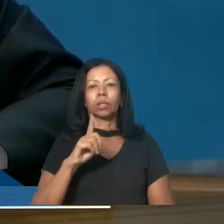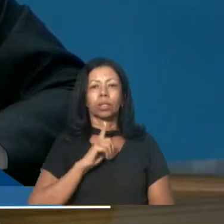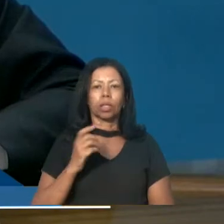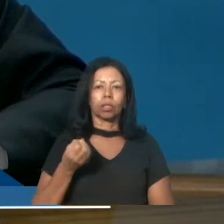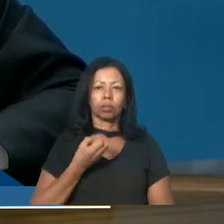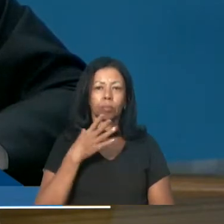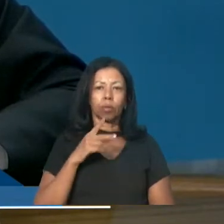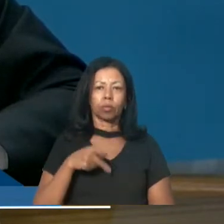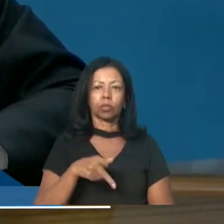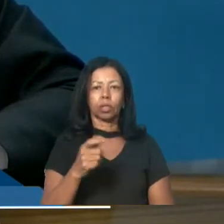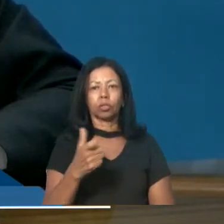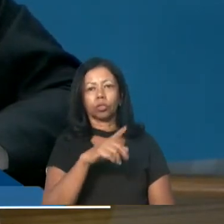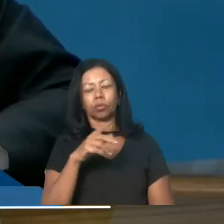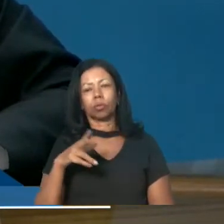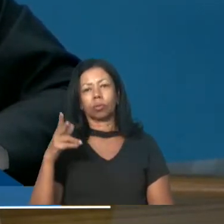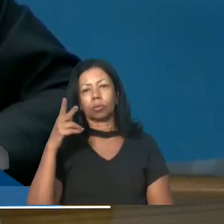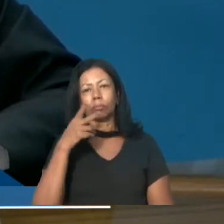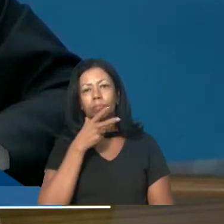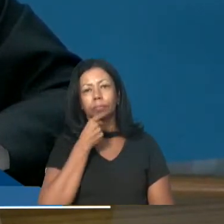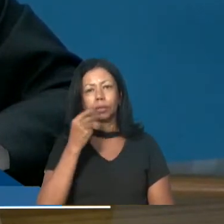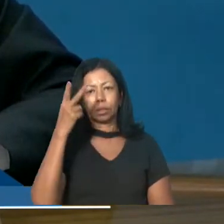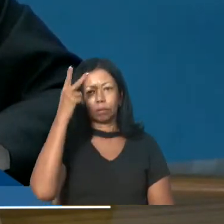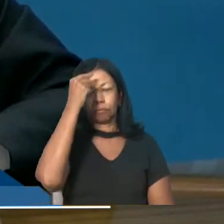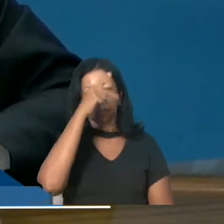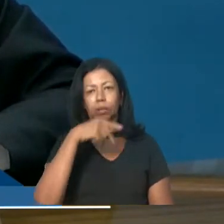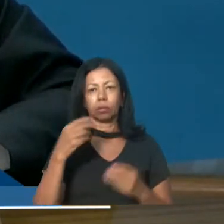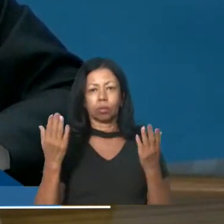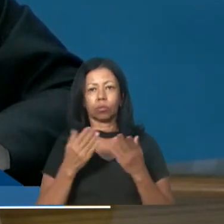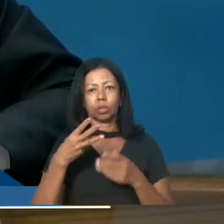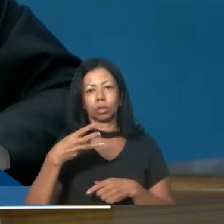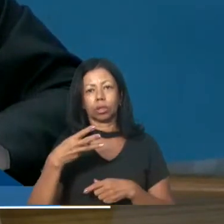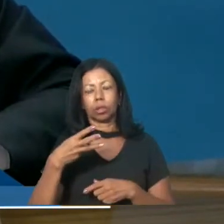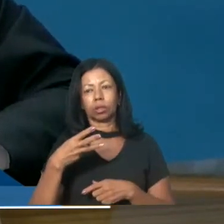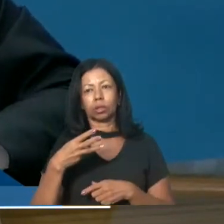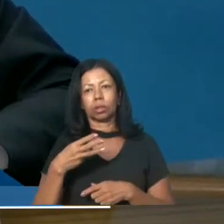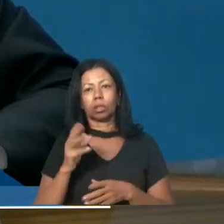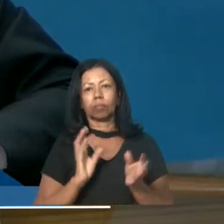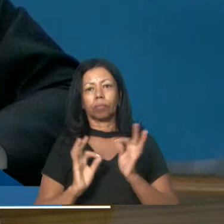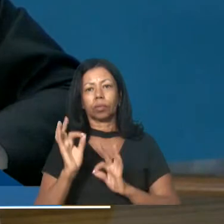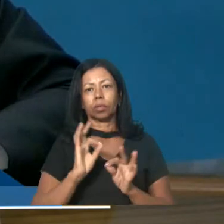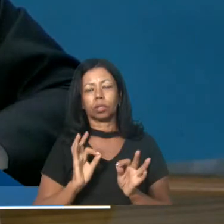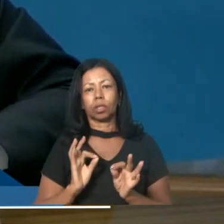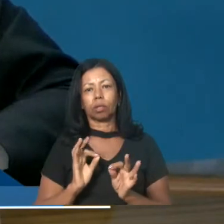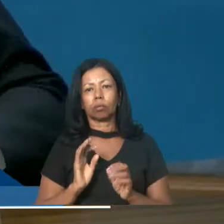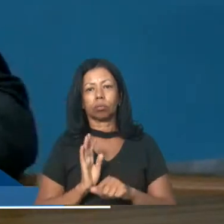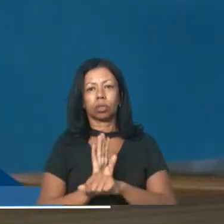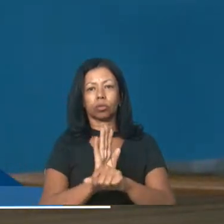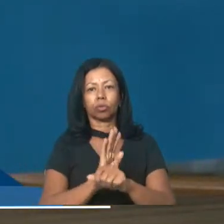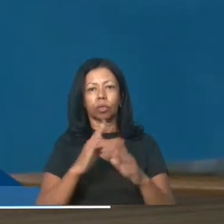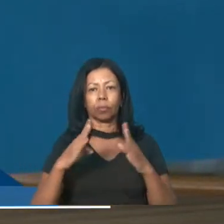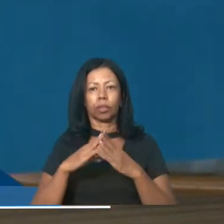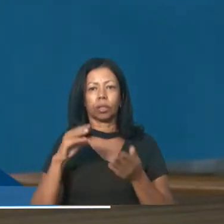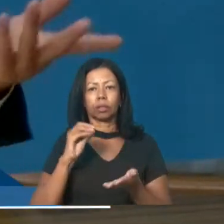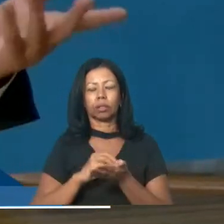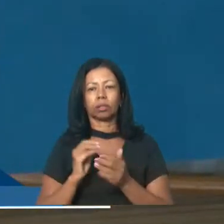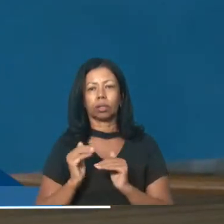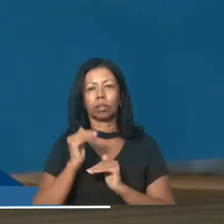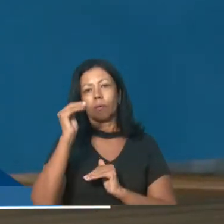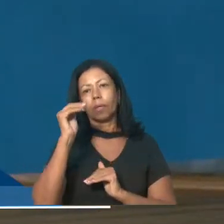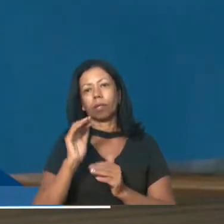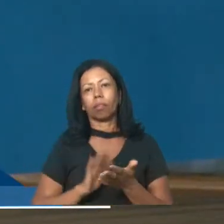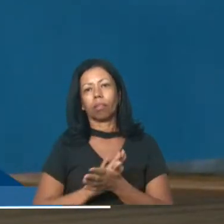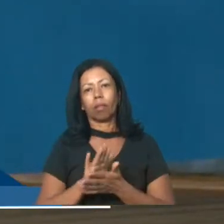prefeito, e mesmo assim, que nem hoje, 3 projetos de auxílio moradia sem reajuste. Então, não vem nada de bom de